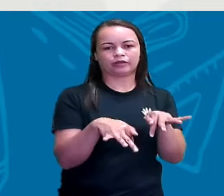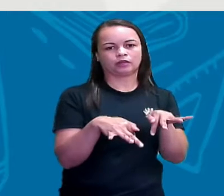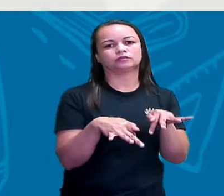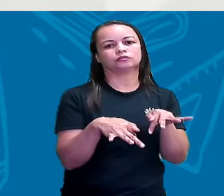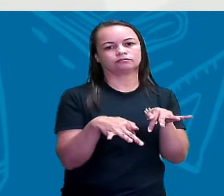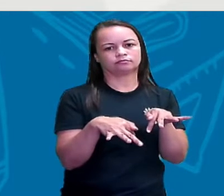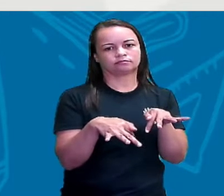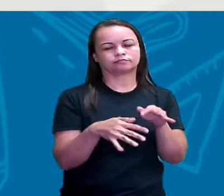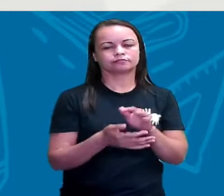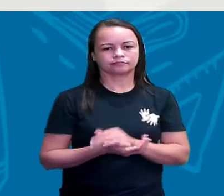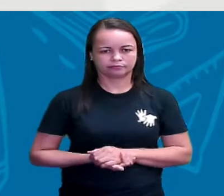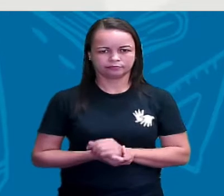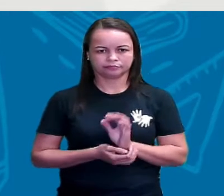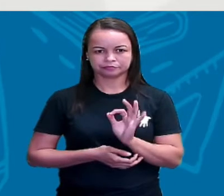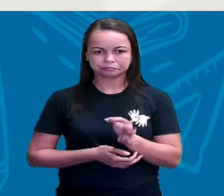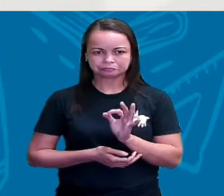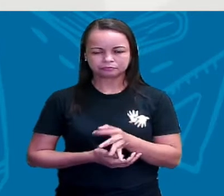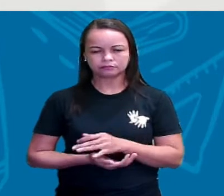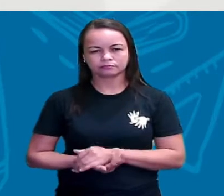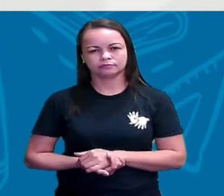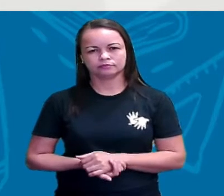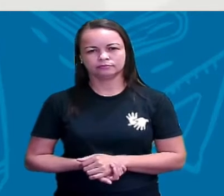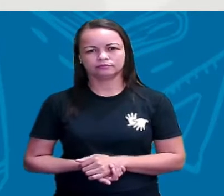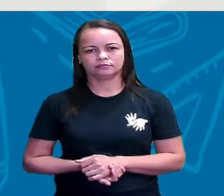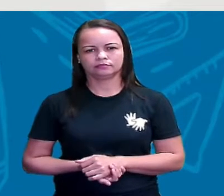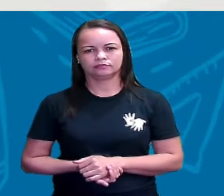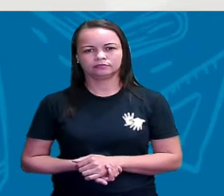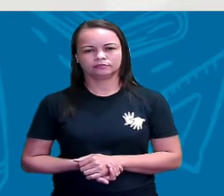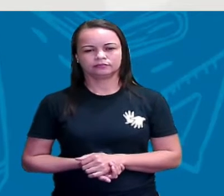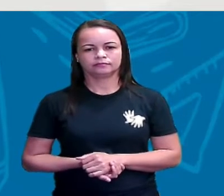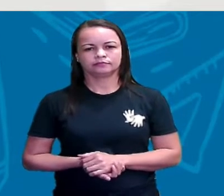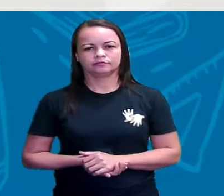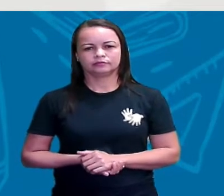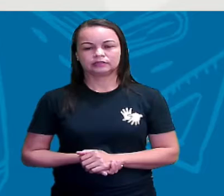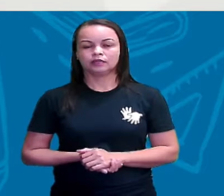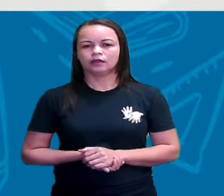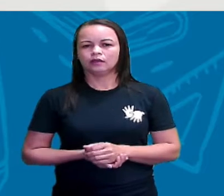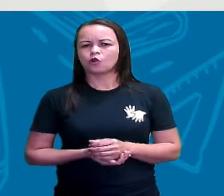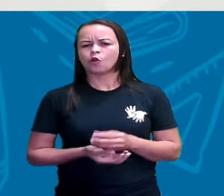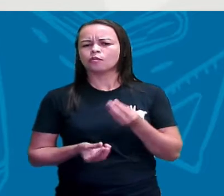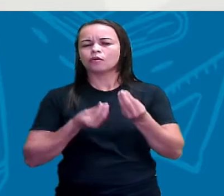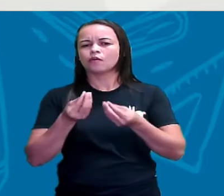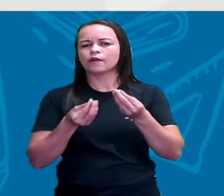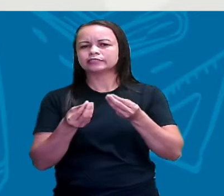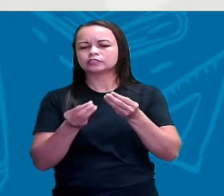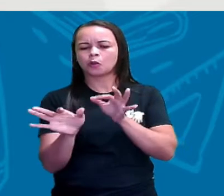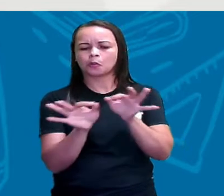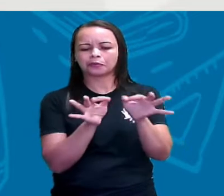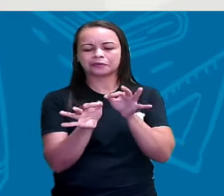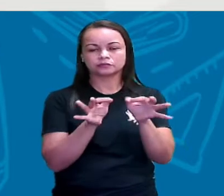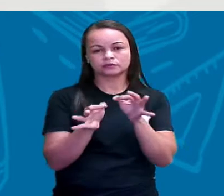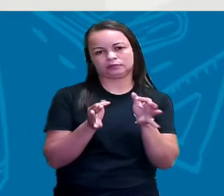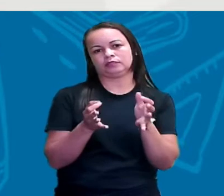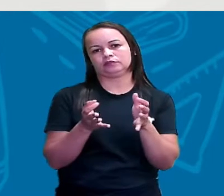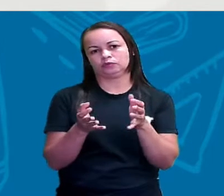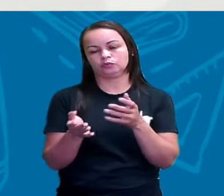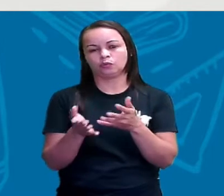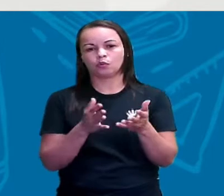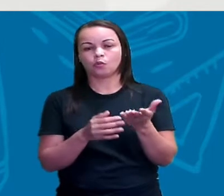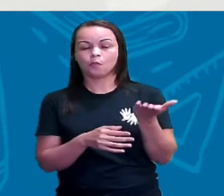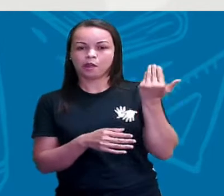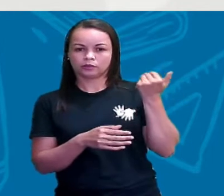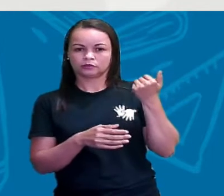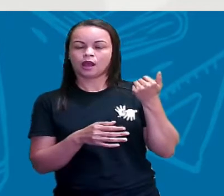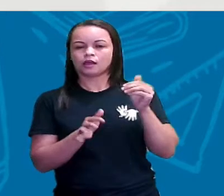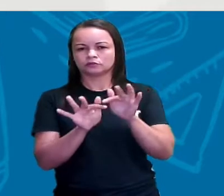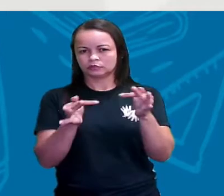ação. Certinho? Agora, gente, como é essa formação? A gente precisa saber como é a formação do Simple Past. Então, se